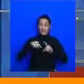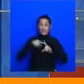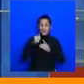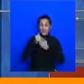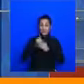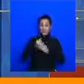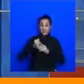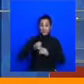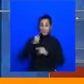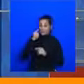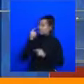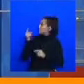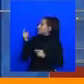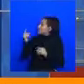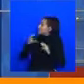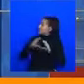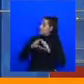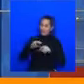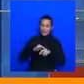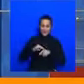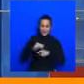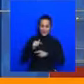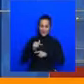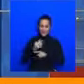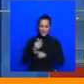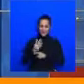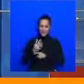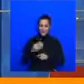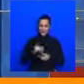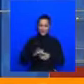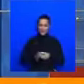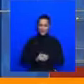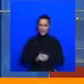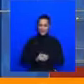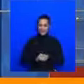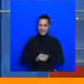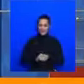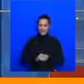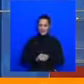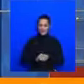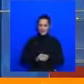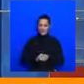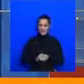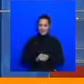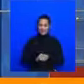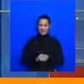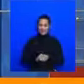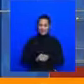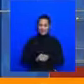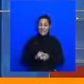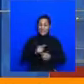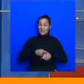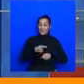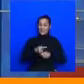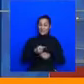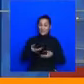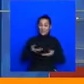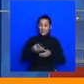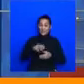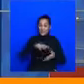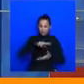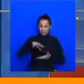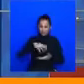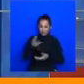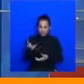Mais um número chegando, bola marrom 74, marrom número 74. E pode ser agora, vamos